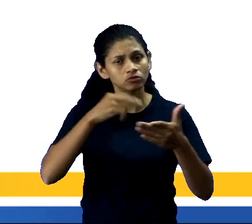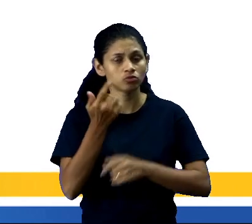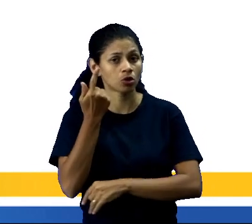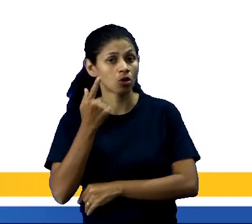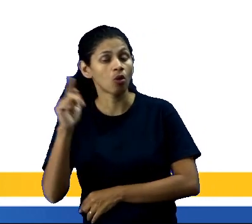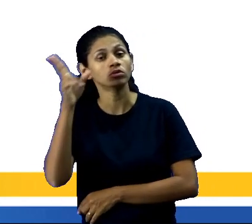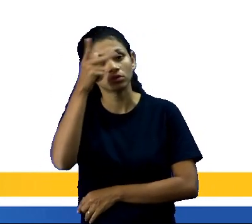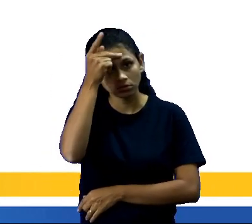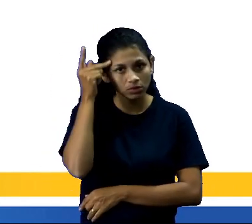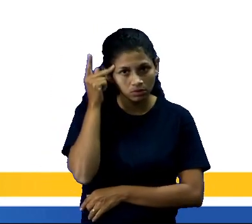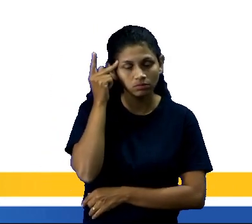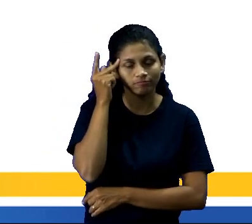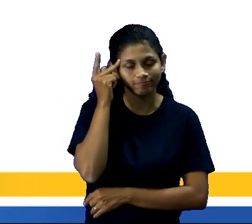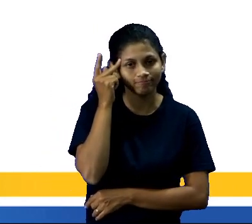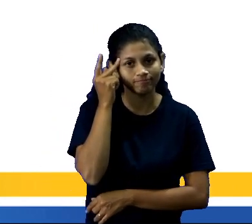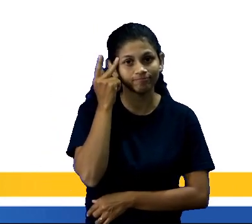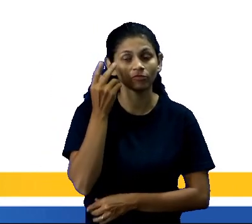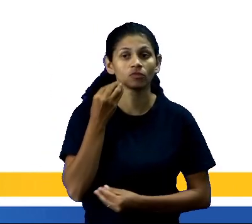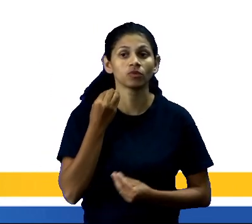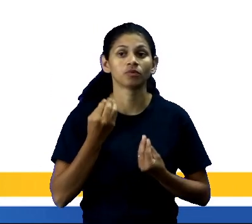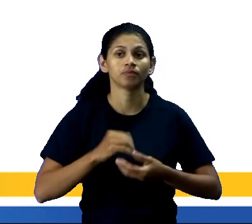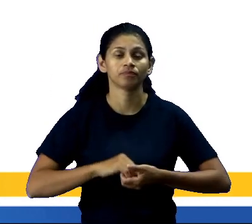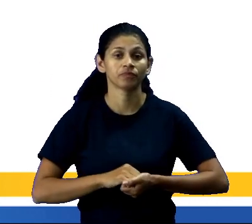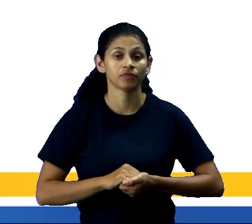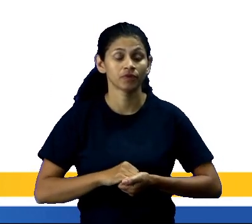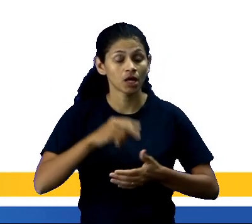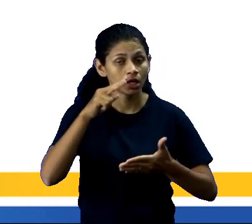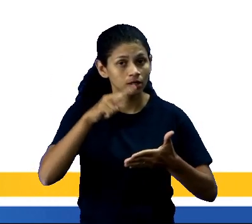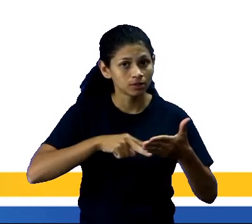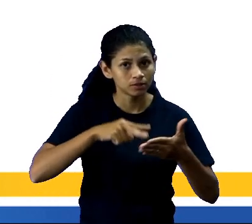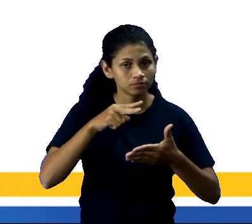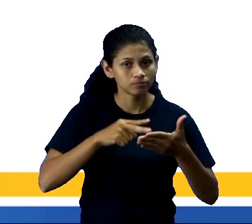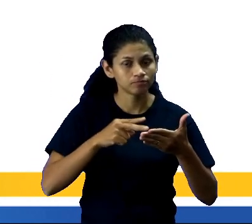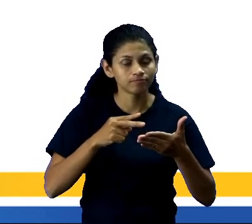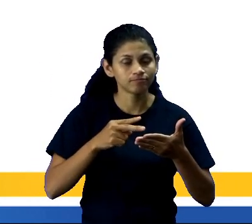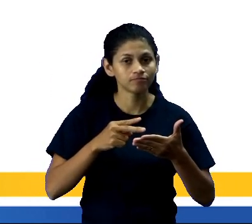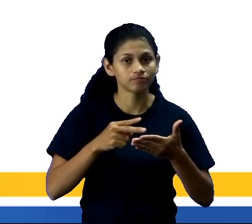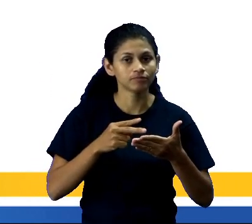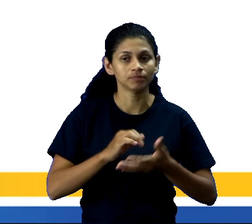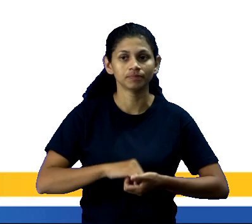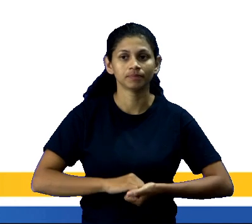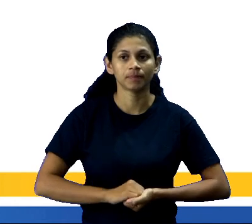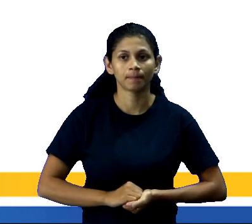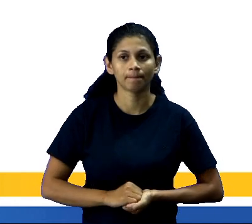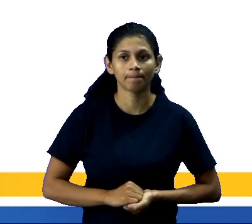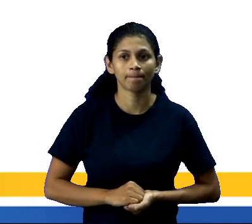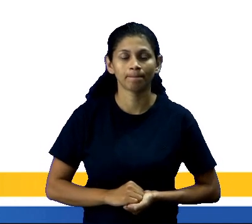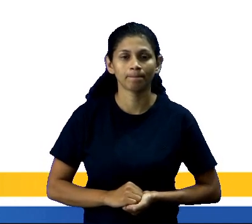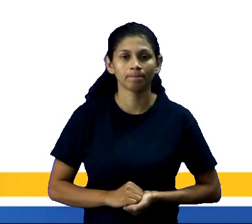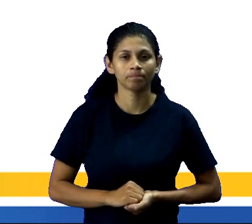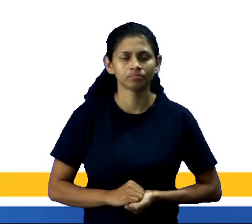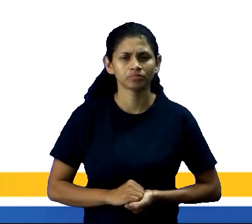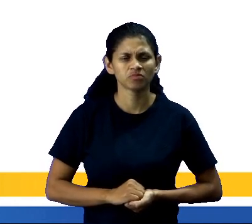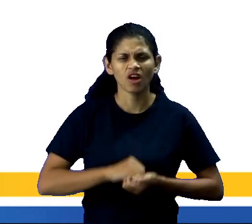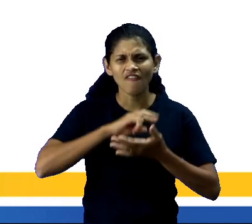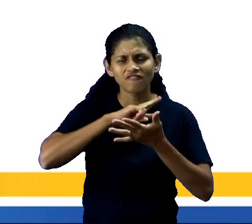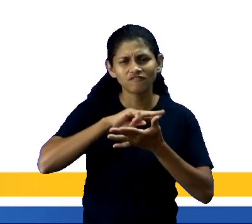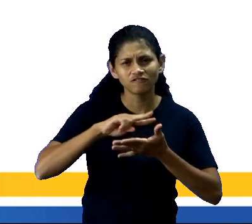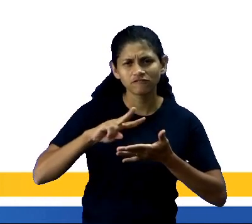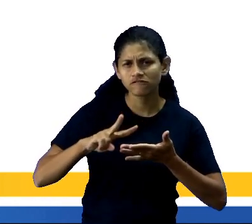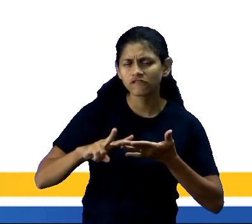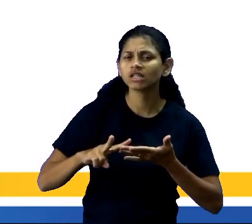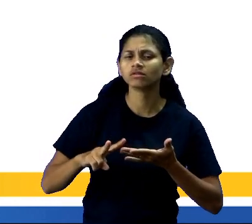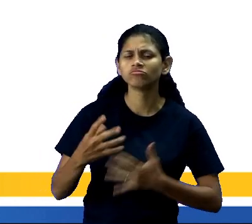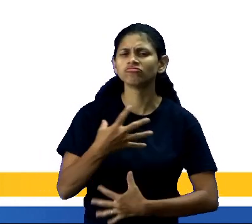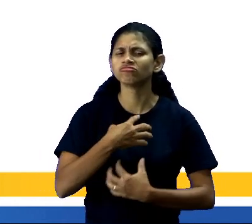que nós fazemos. Olha só, gente, vamos ler e comentar, conversar a respeito, tá bom? Há inúmeras